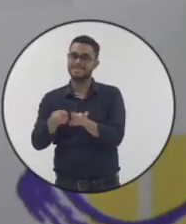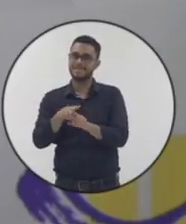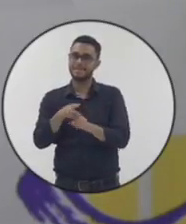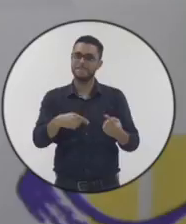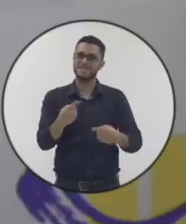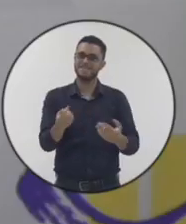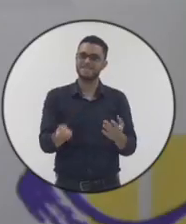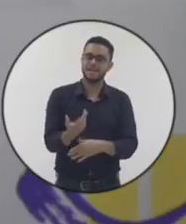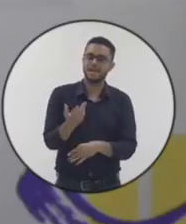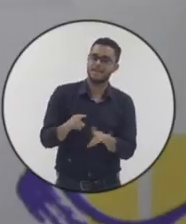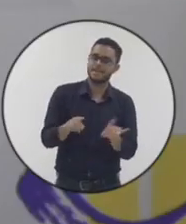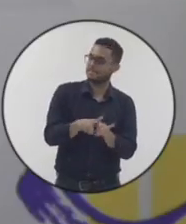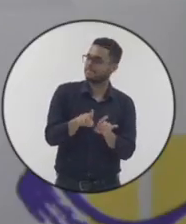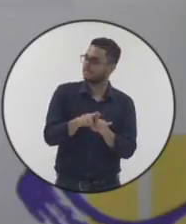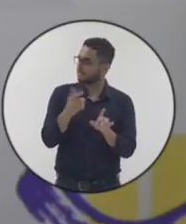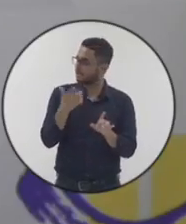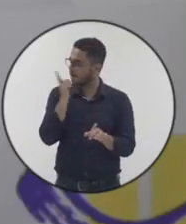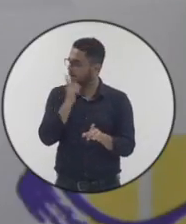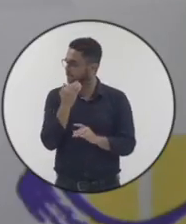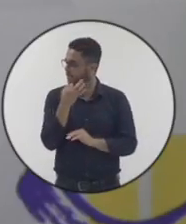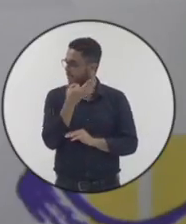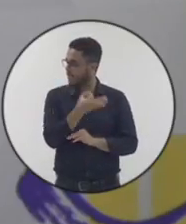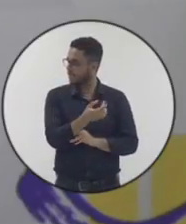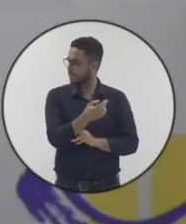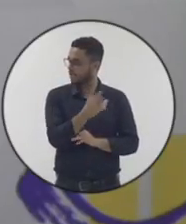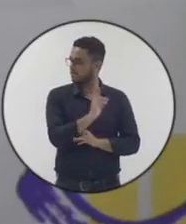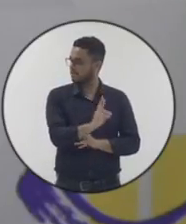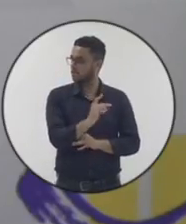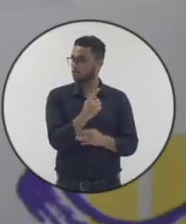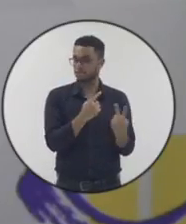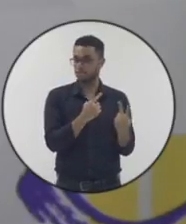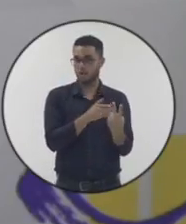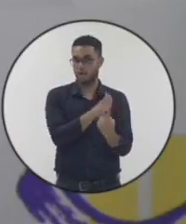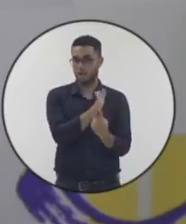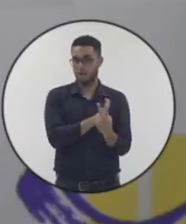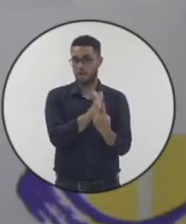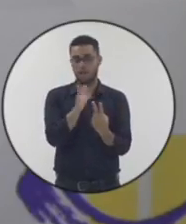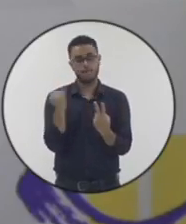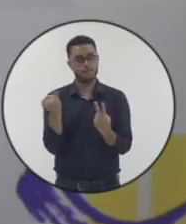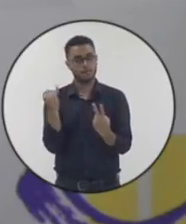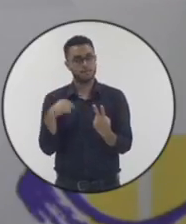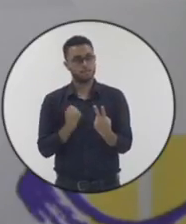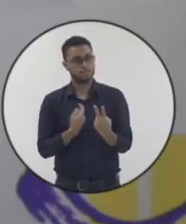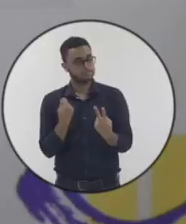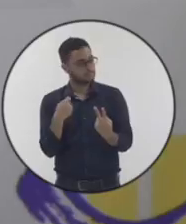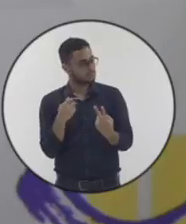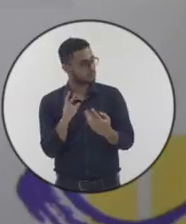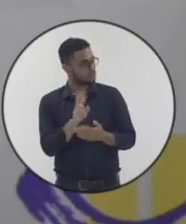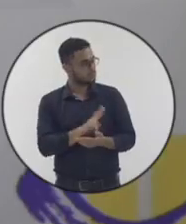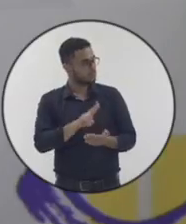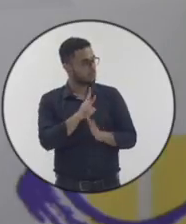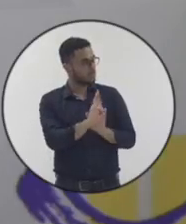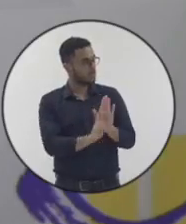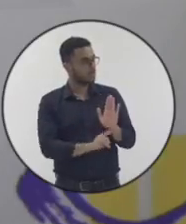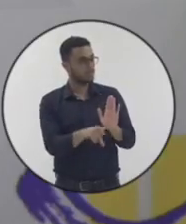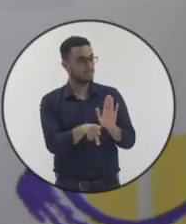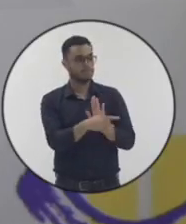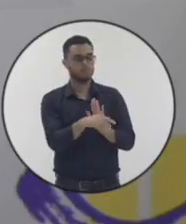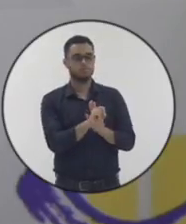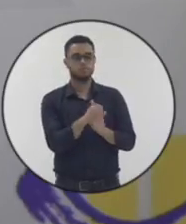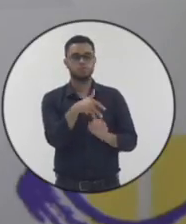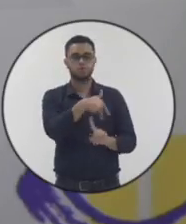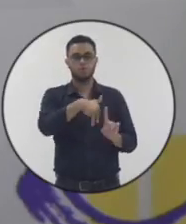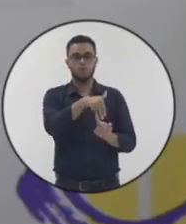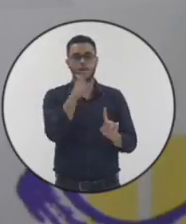Mas aí, para te responder, eu diria que esses dois caminhos são interessantes. Usar o próprio regimento do SUAS para dialogar com essas gestões de como fazer